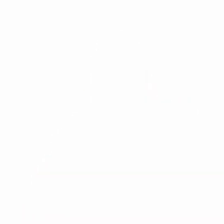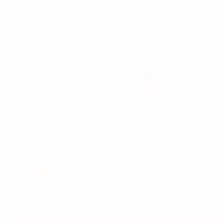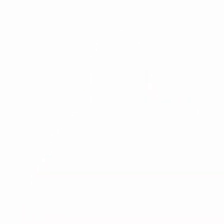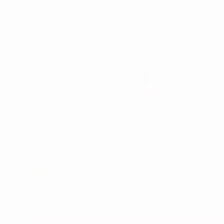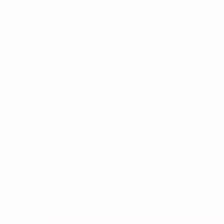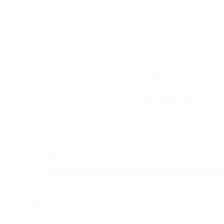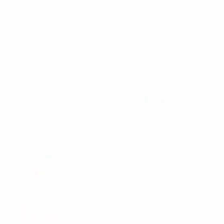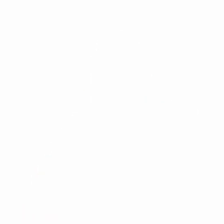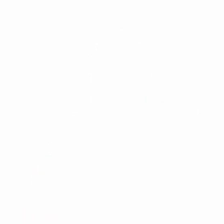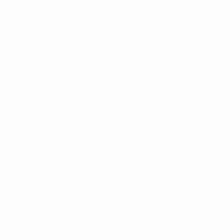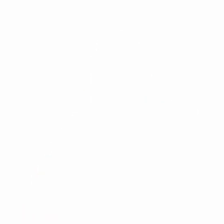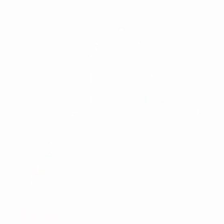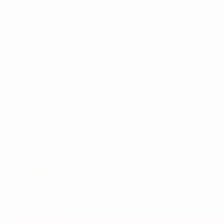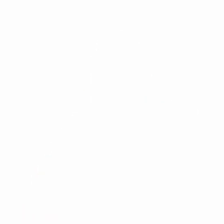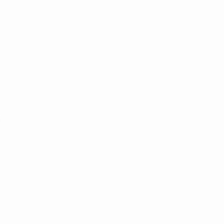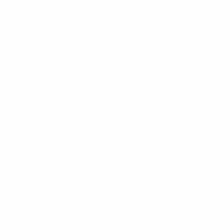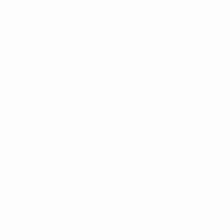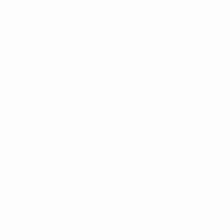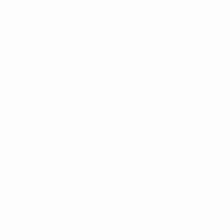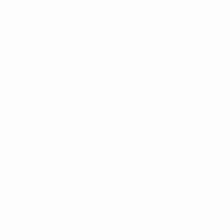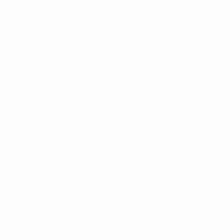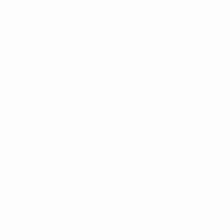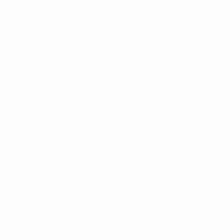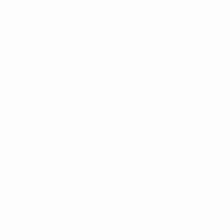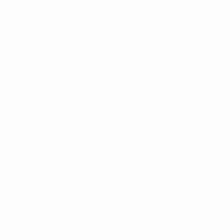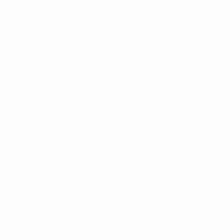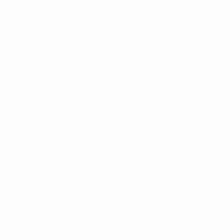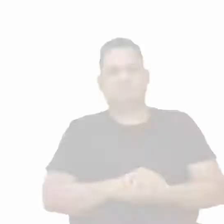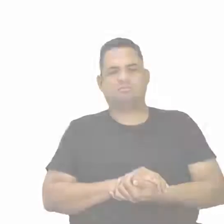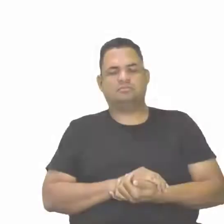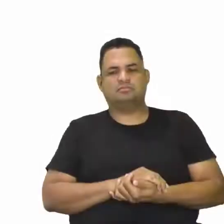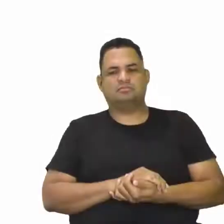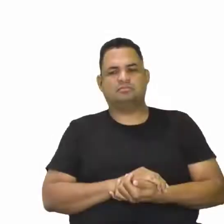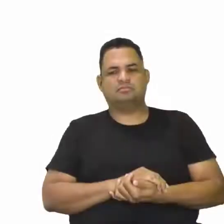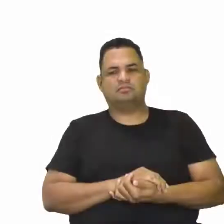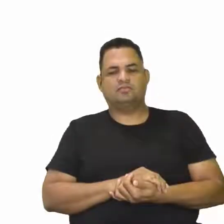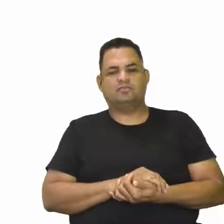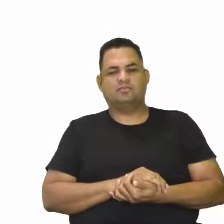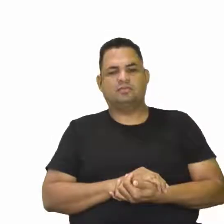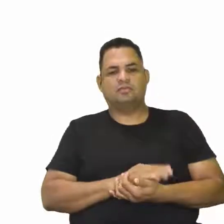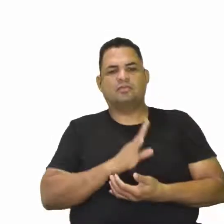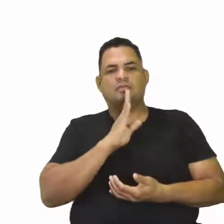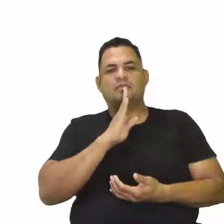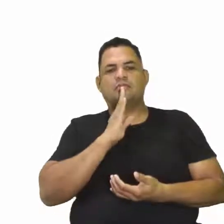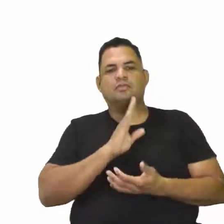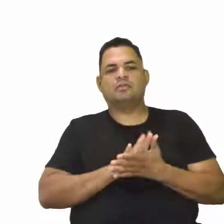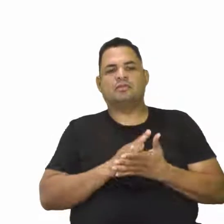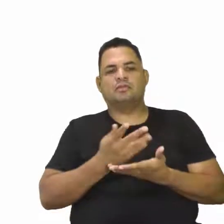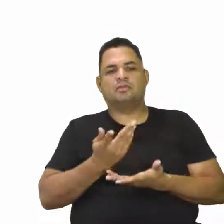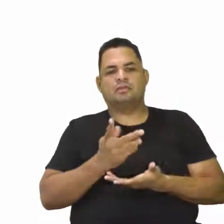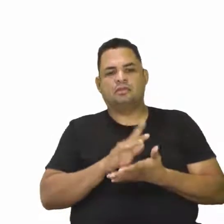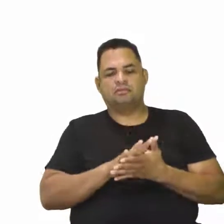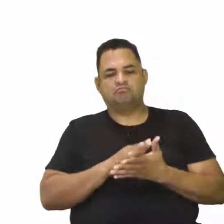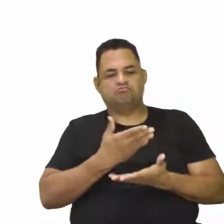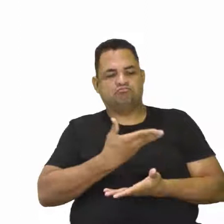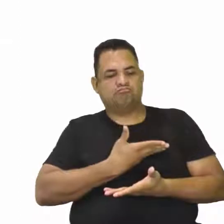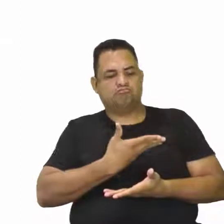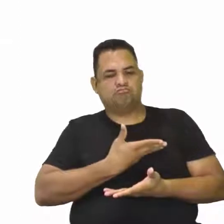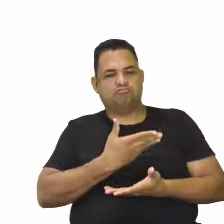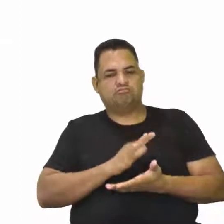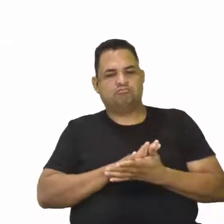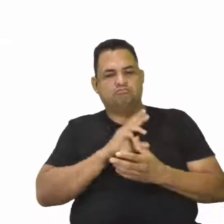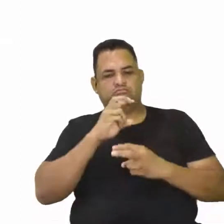verdade, com bem, 100% dos usuários. Sim. De 15 a 20 e poucos anos. Isso. Conhecem pessoalmente as suas amizades